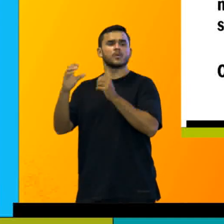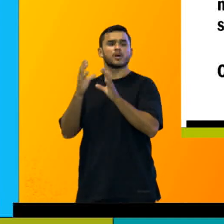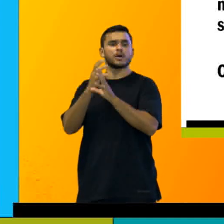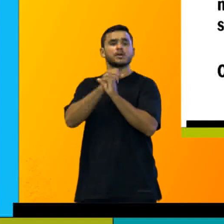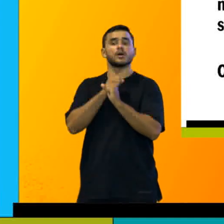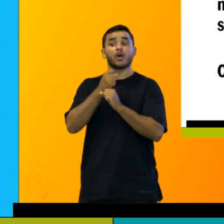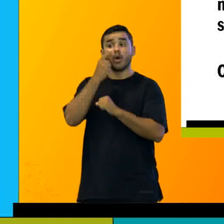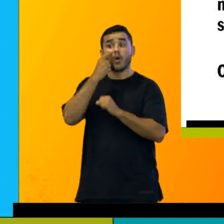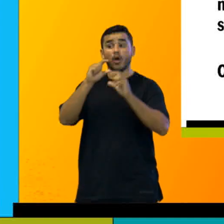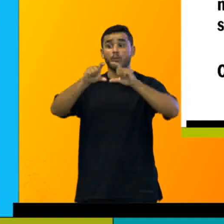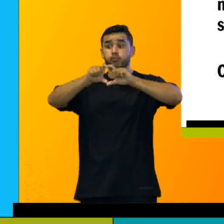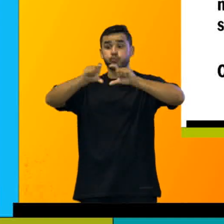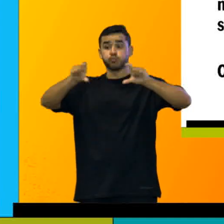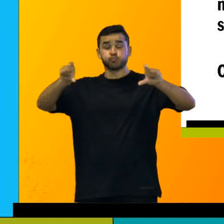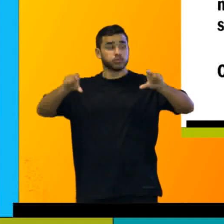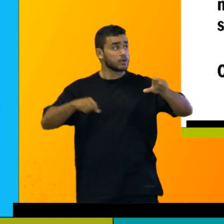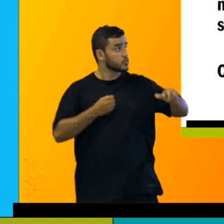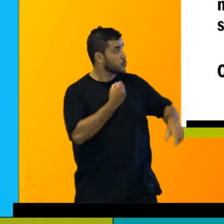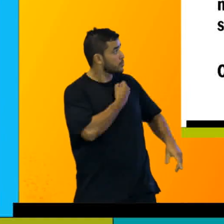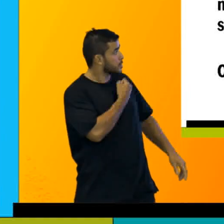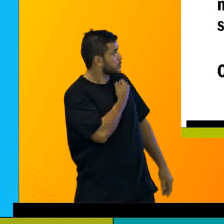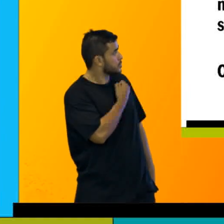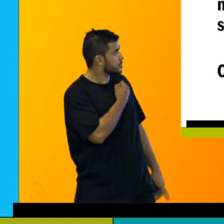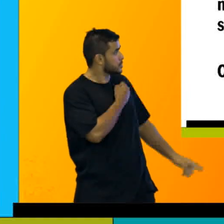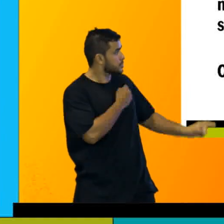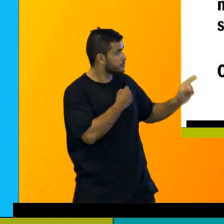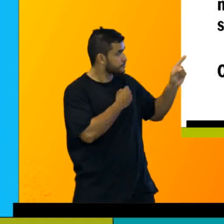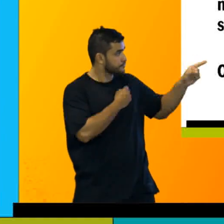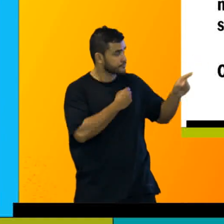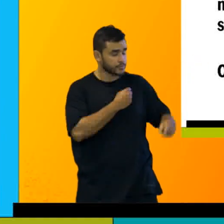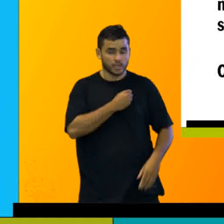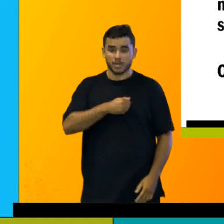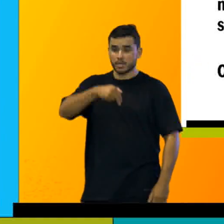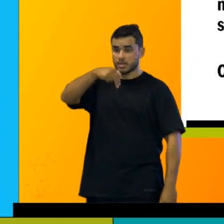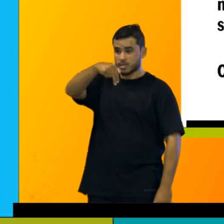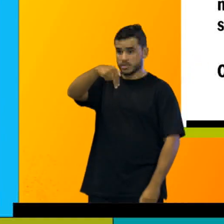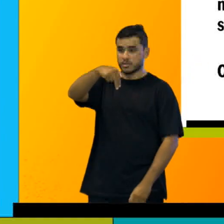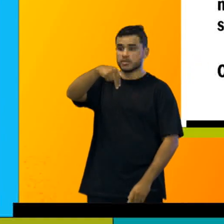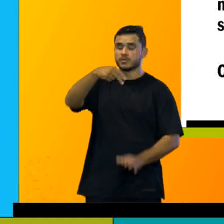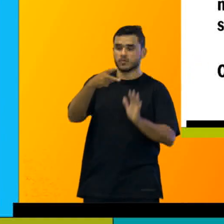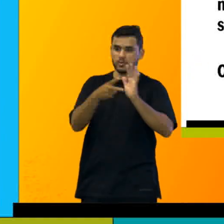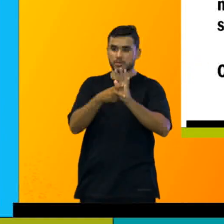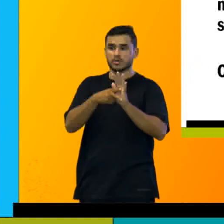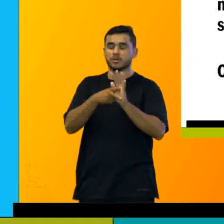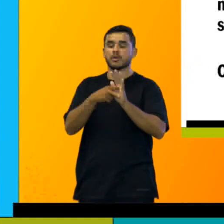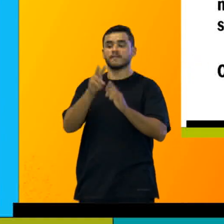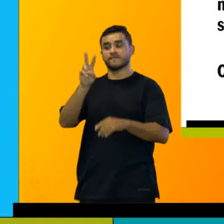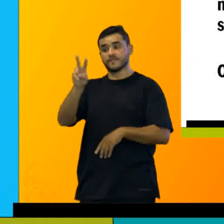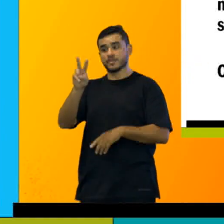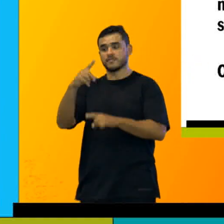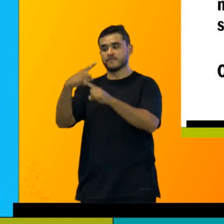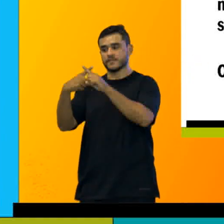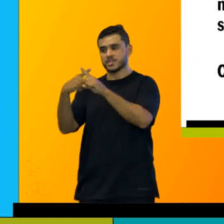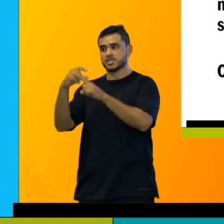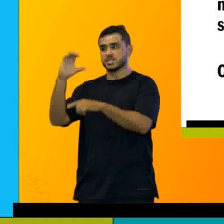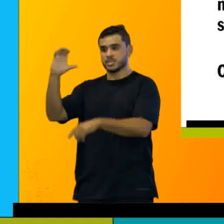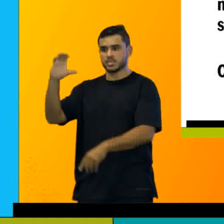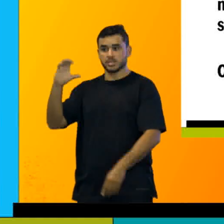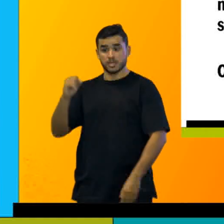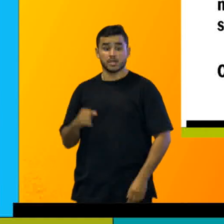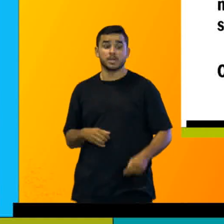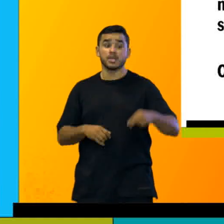primeira fórmula, N é igual a V vezes C. Só que cuidado, o